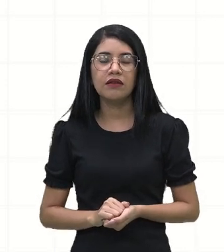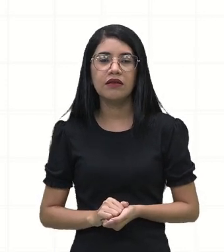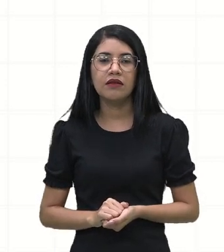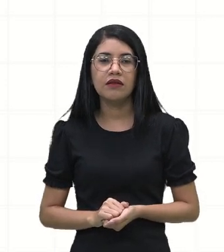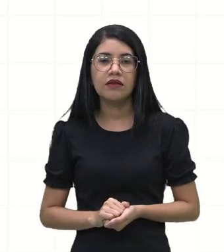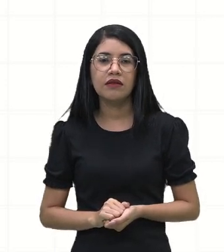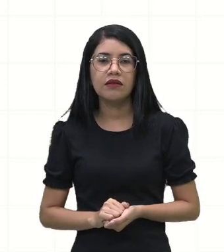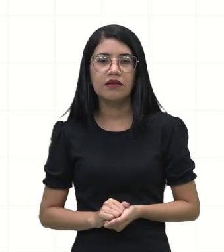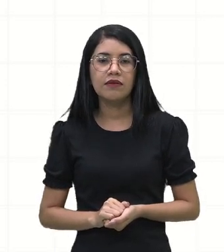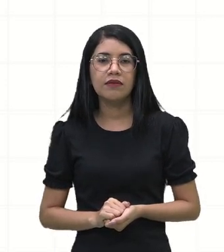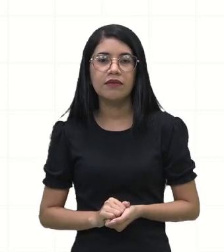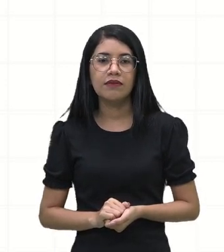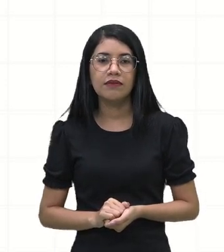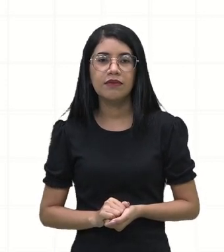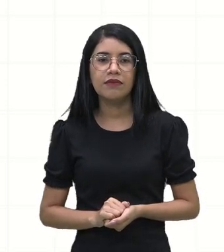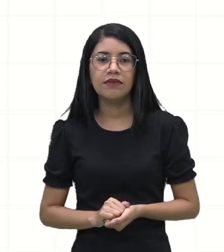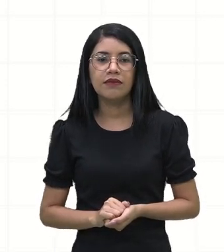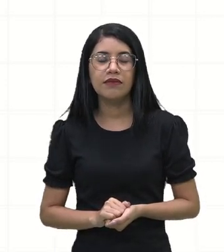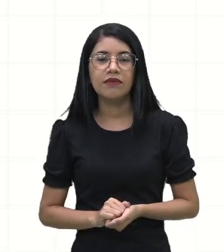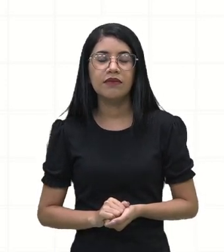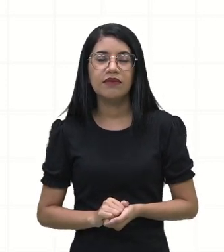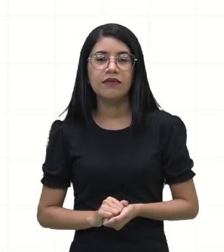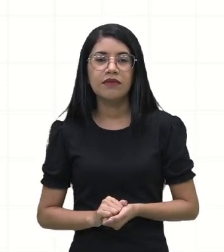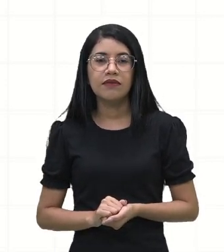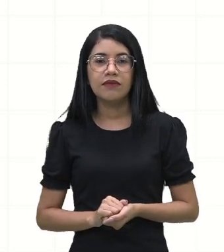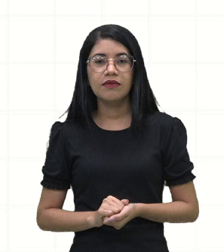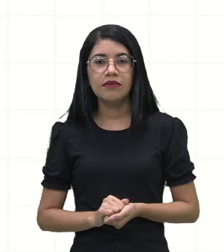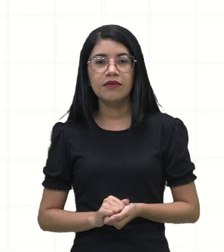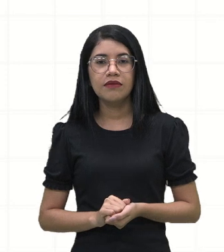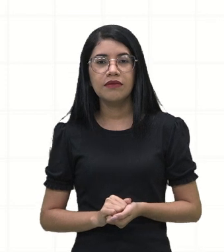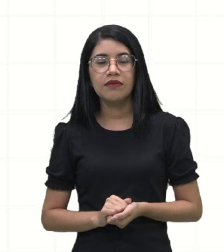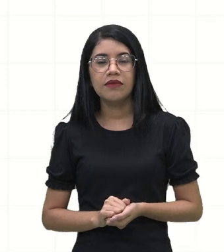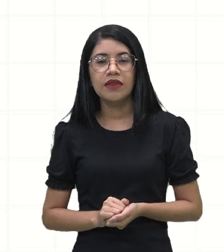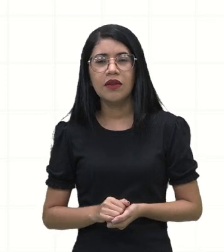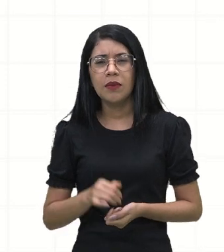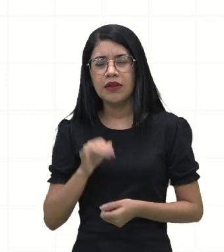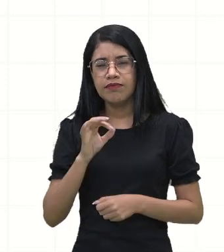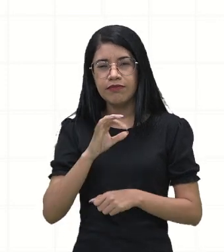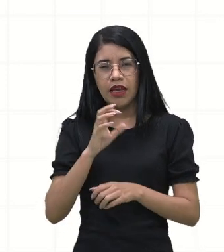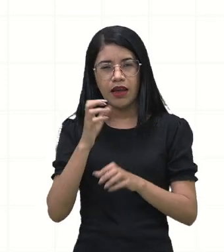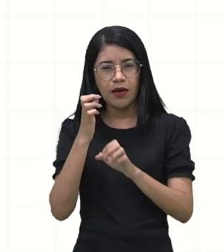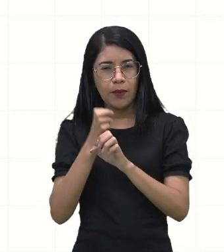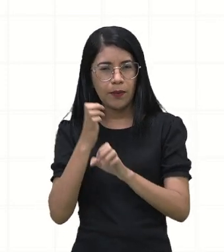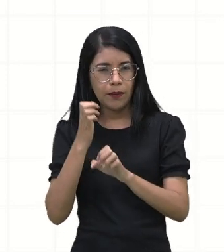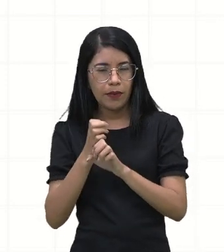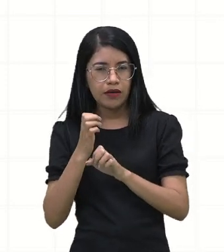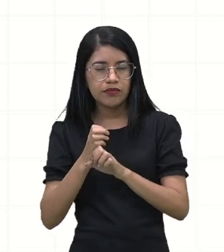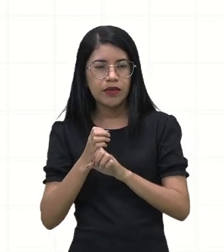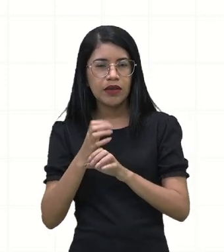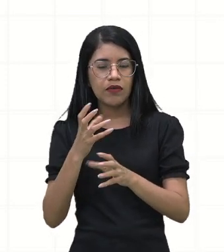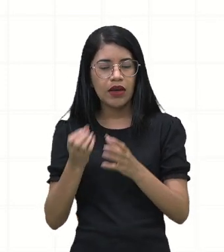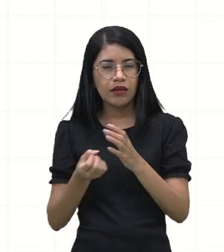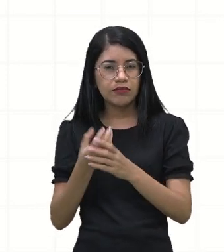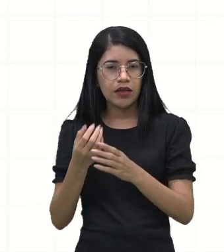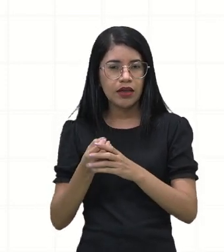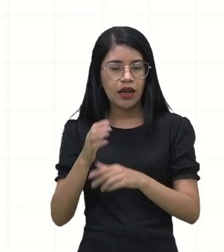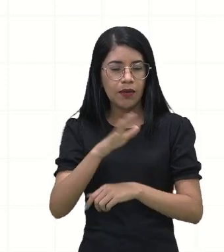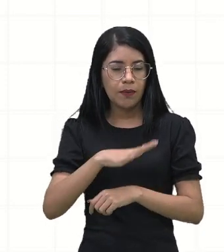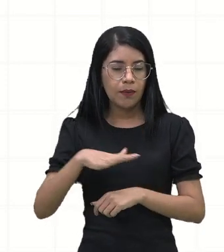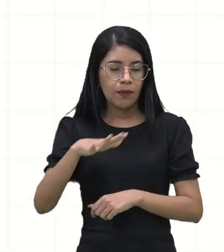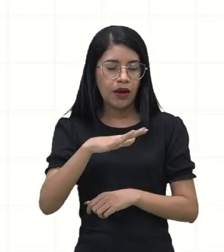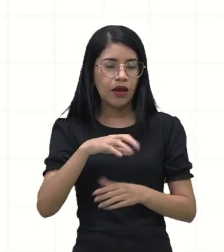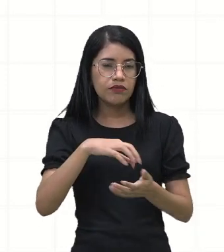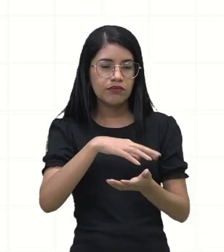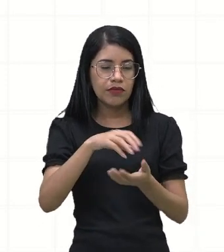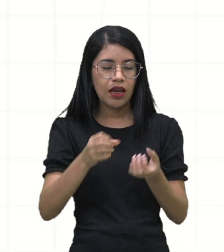E agora vamos aqui, ó. Suponha que você seja arquiteto responsável por projetar um jardim circular em um parque. Cada jardim